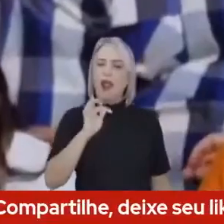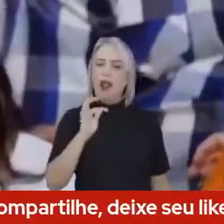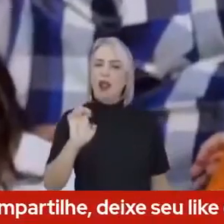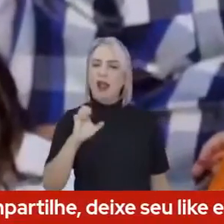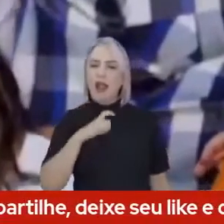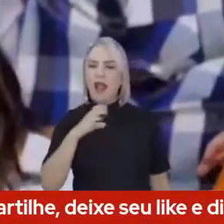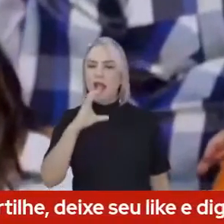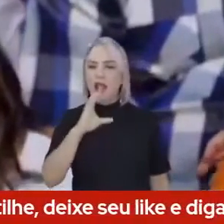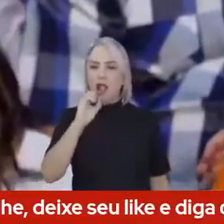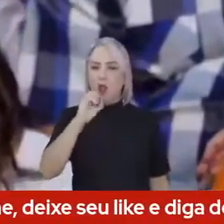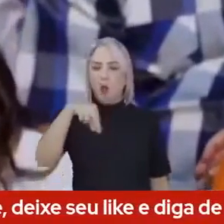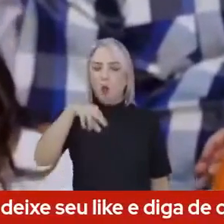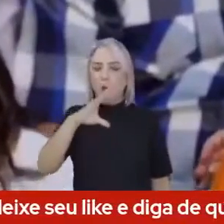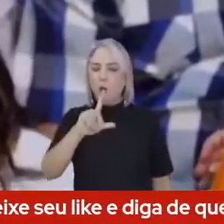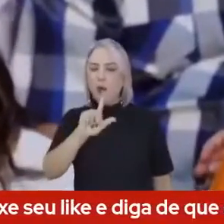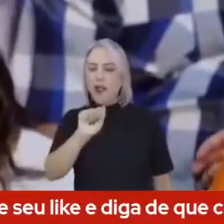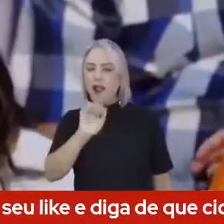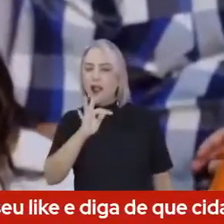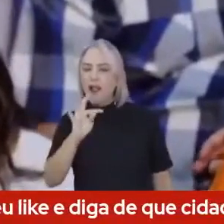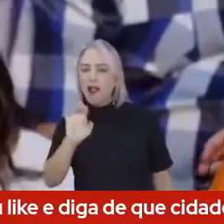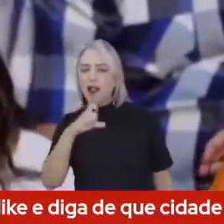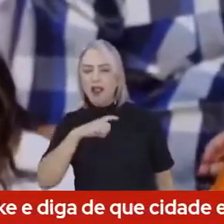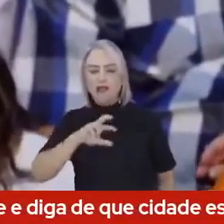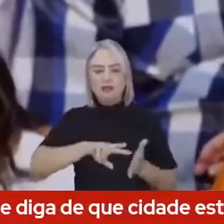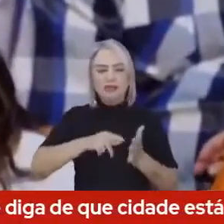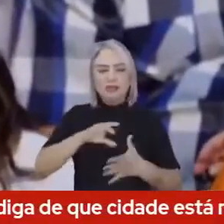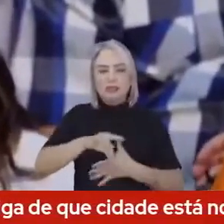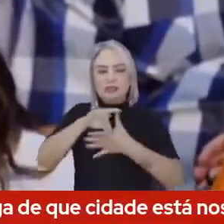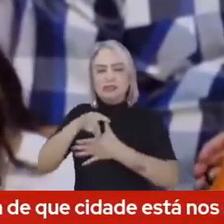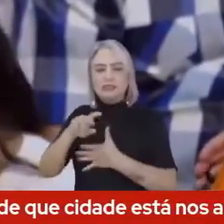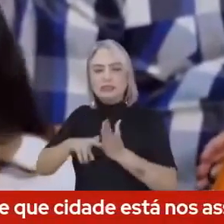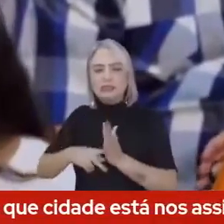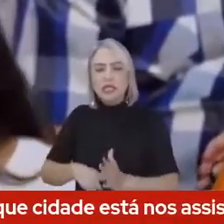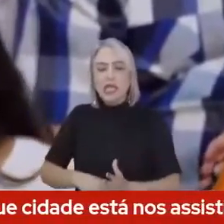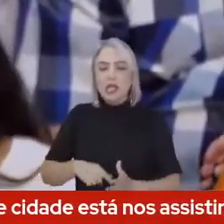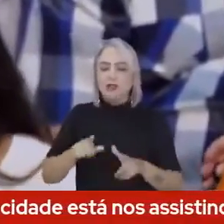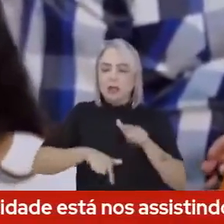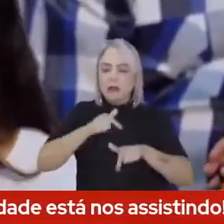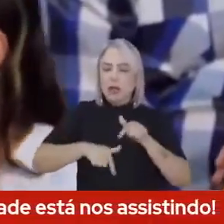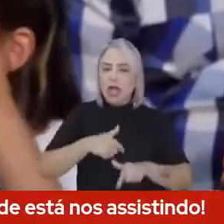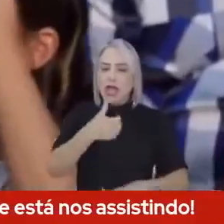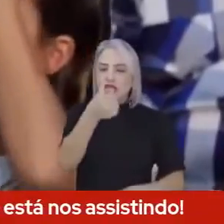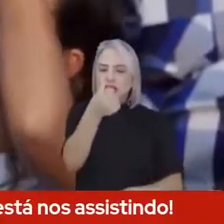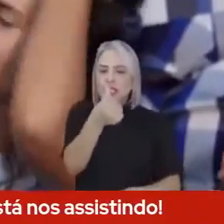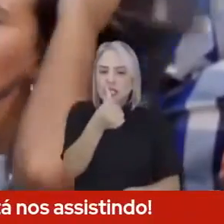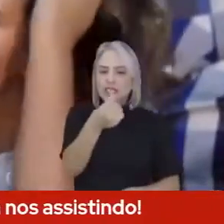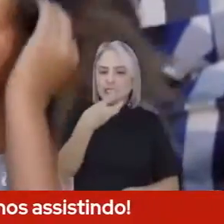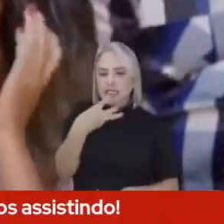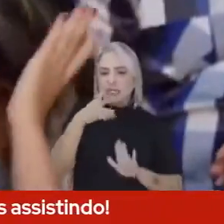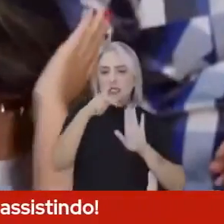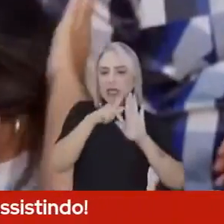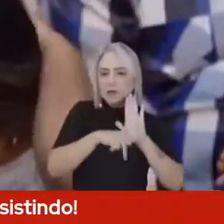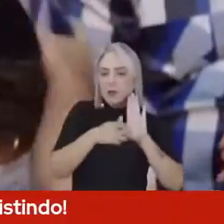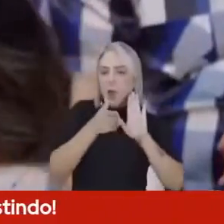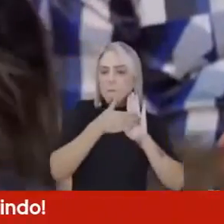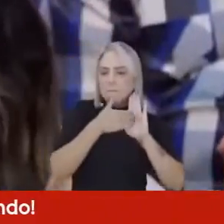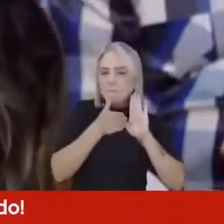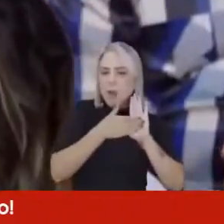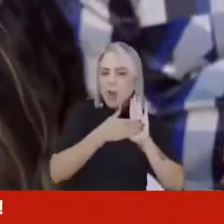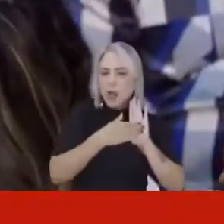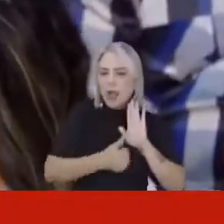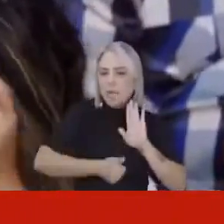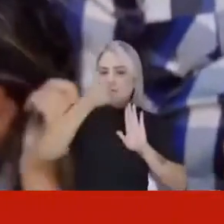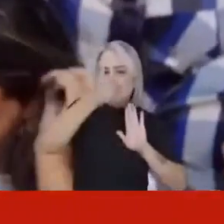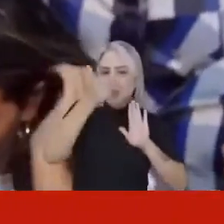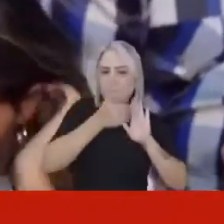Conclate fez um trabalho com 63 propostas. A primeira